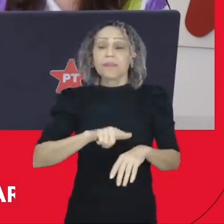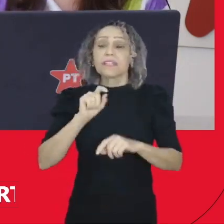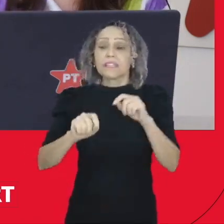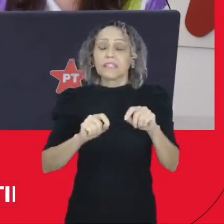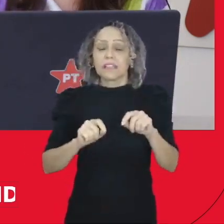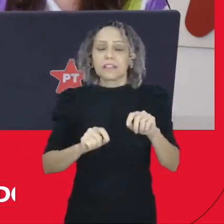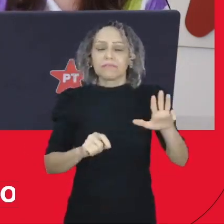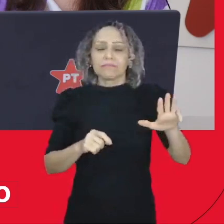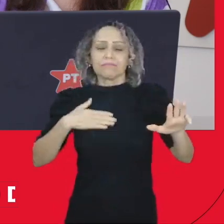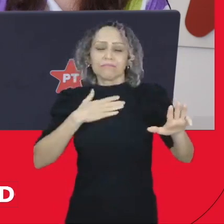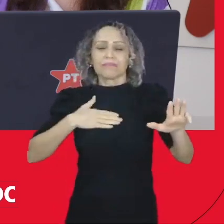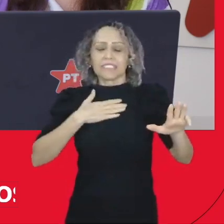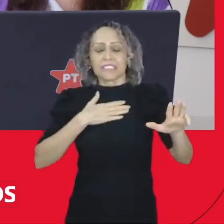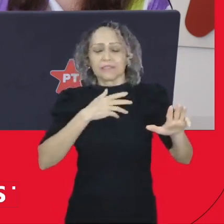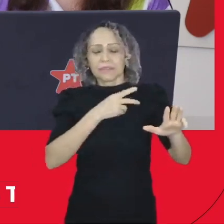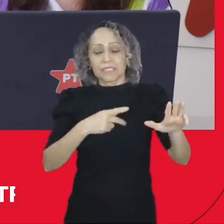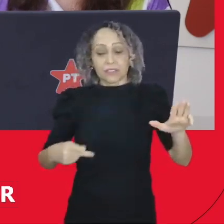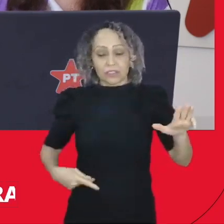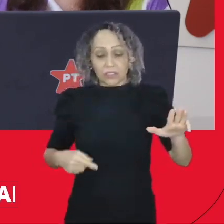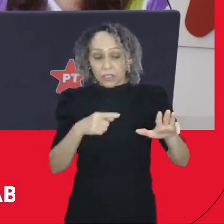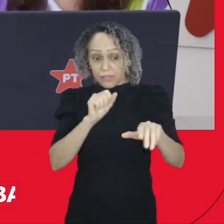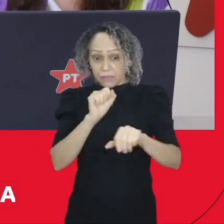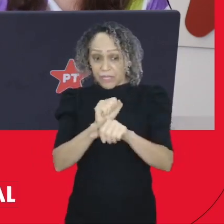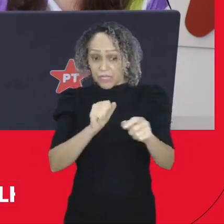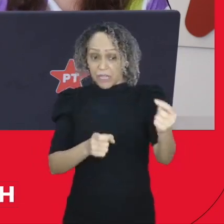campanha, bom trabalho e até a vitória.